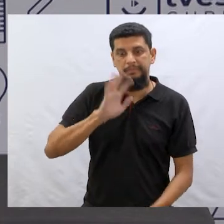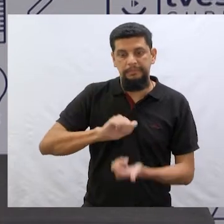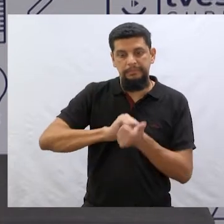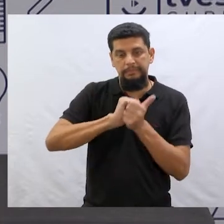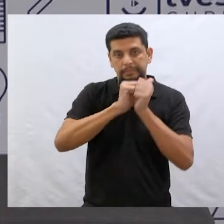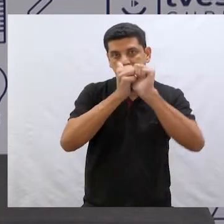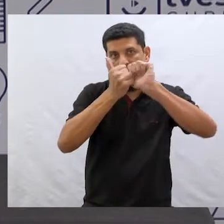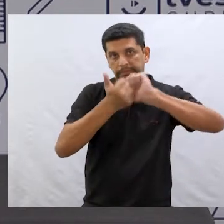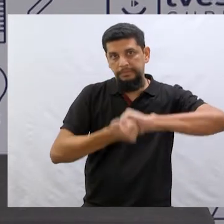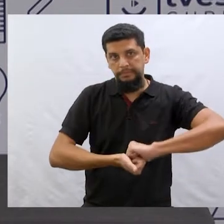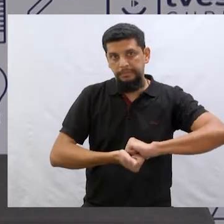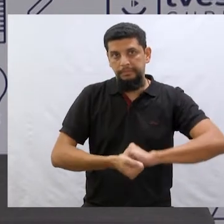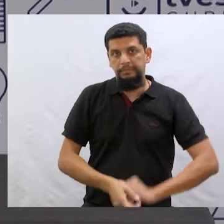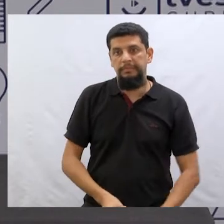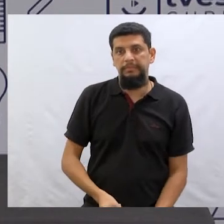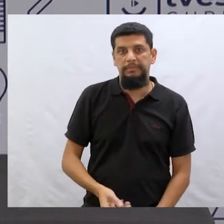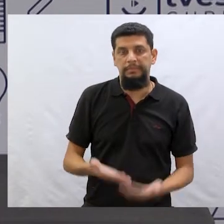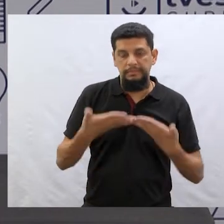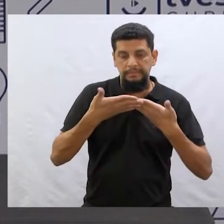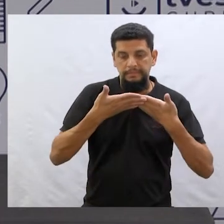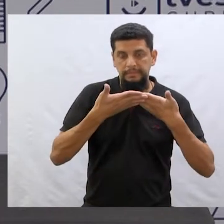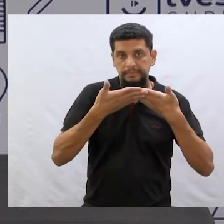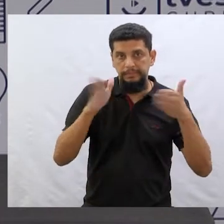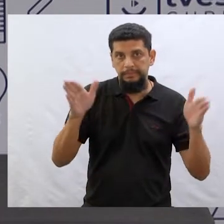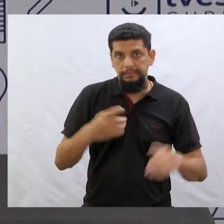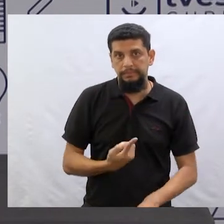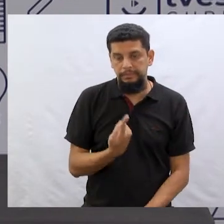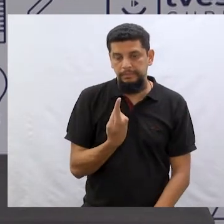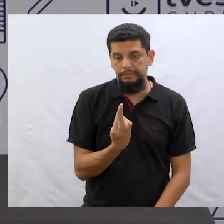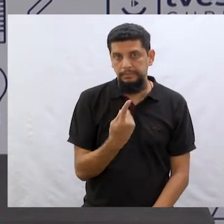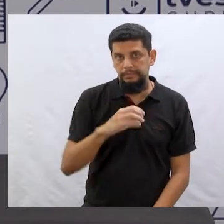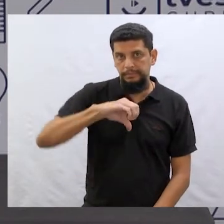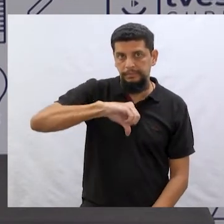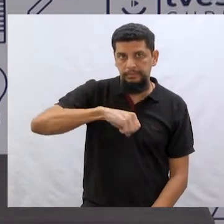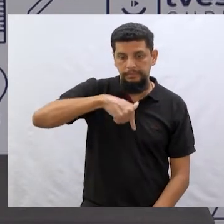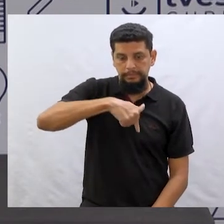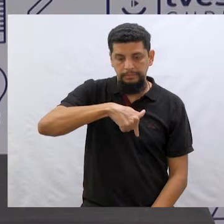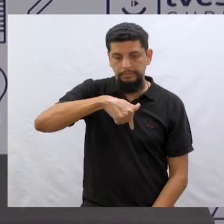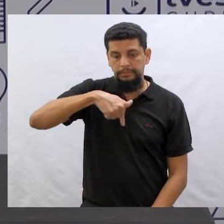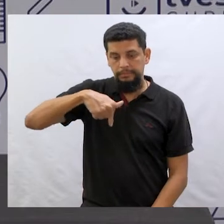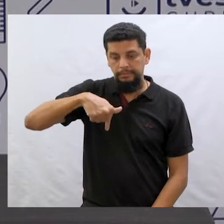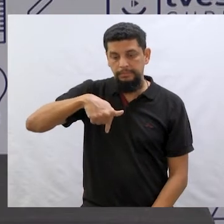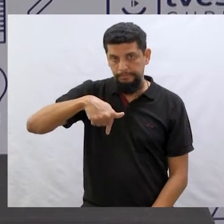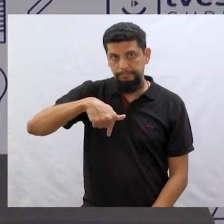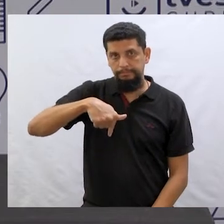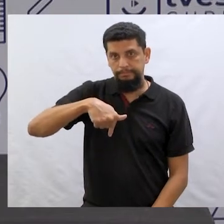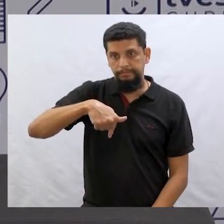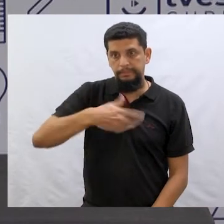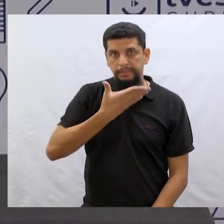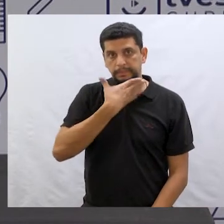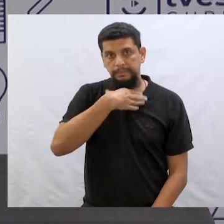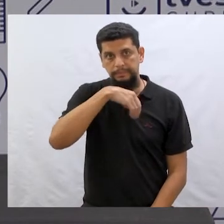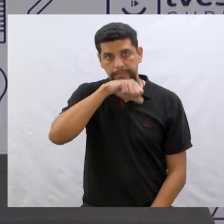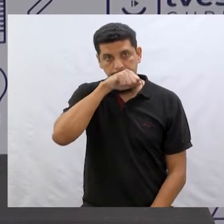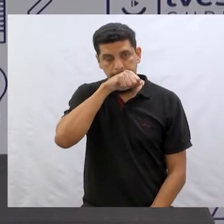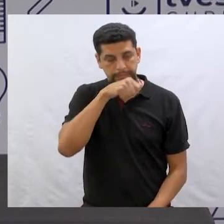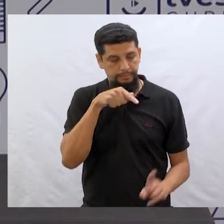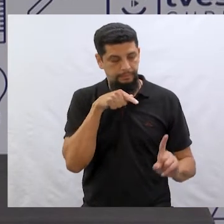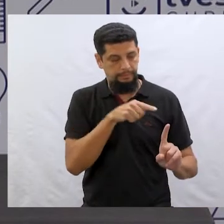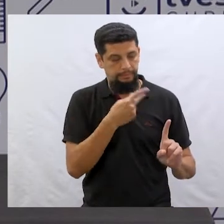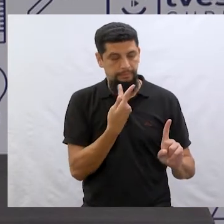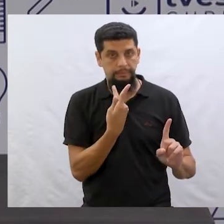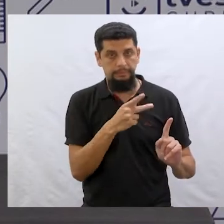lançado nessa época, em 1977. E o pai do